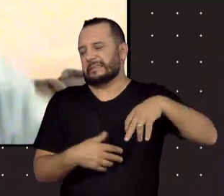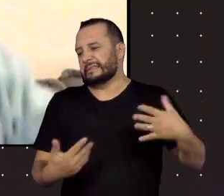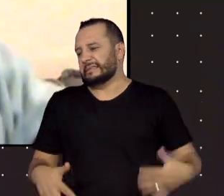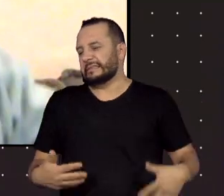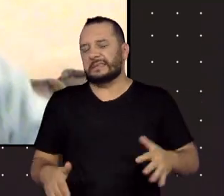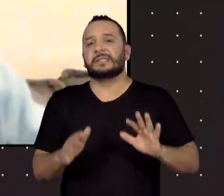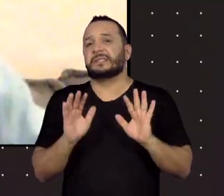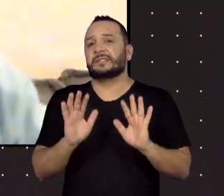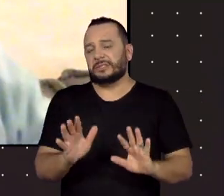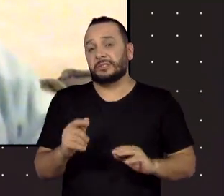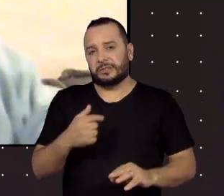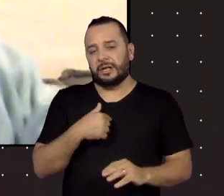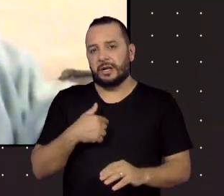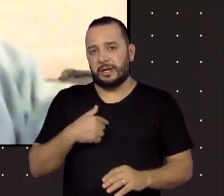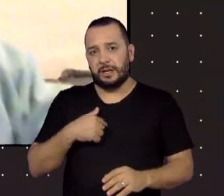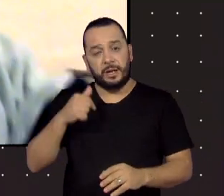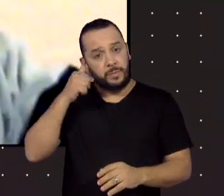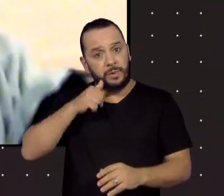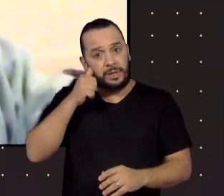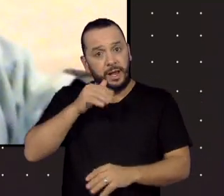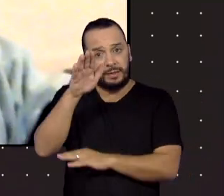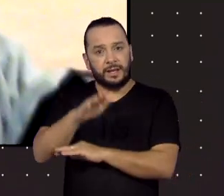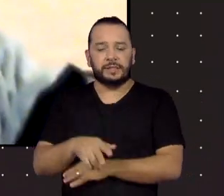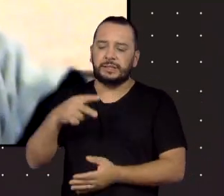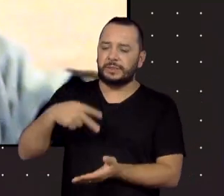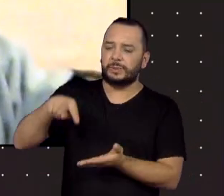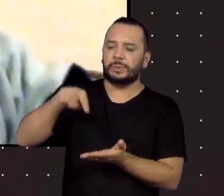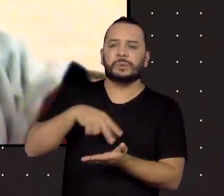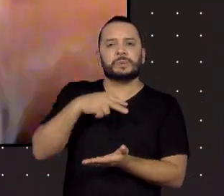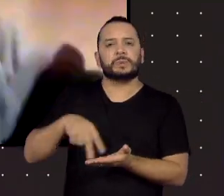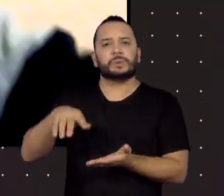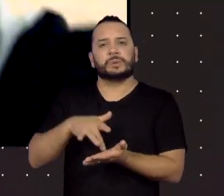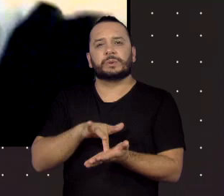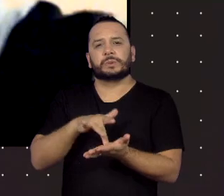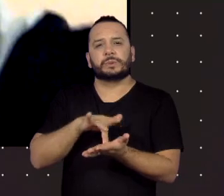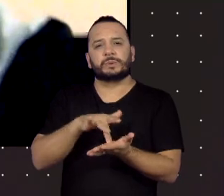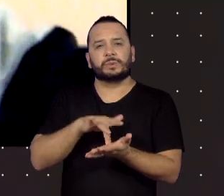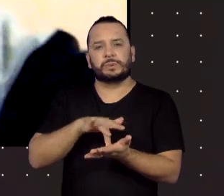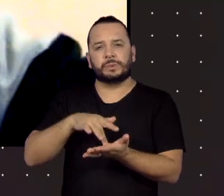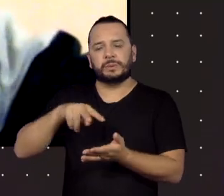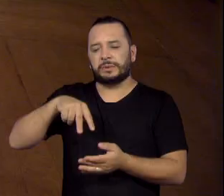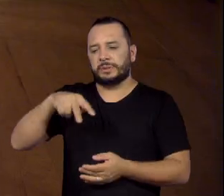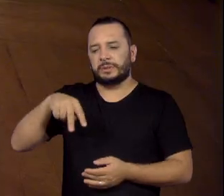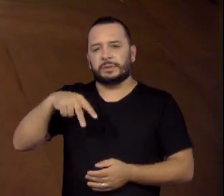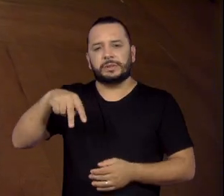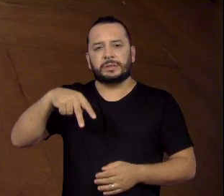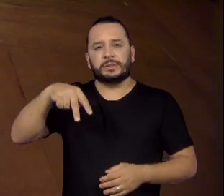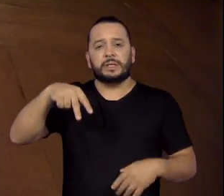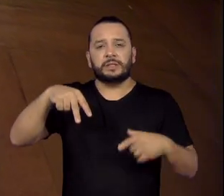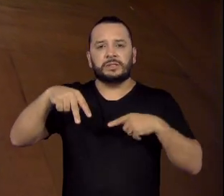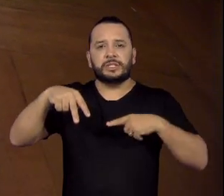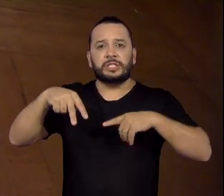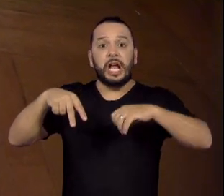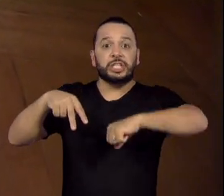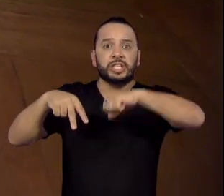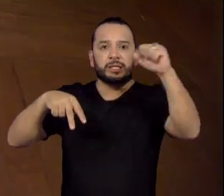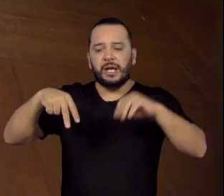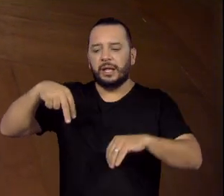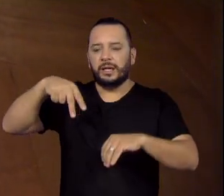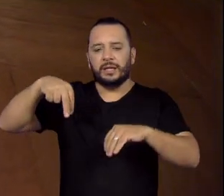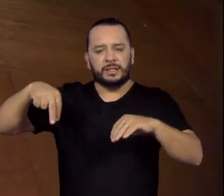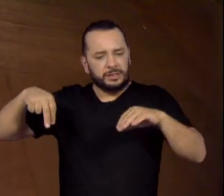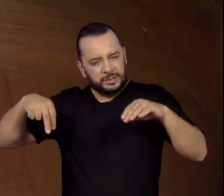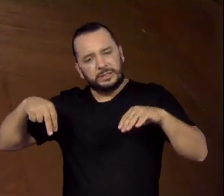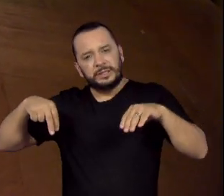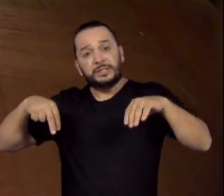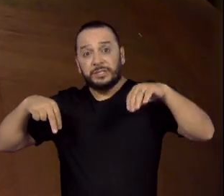no som, dançou e se atirou pela janela num dos passos. E aquilo me impressionou